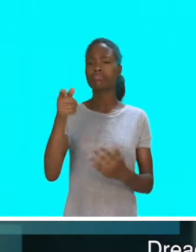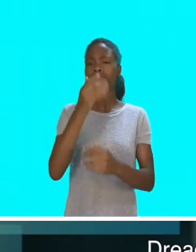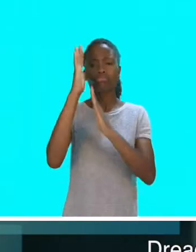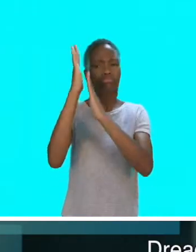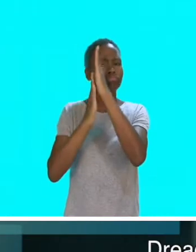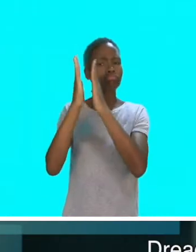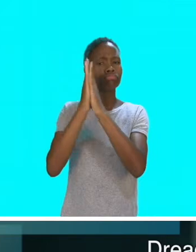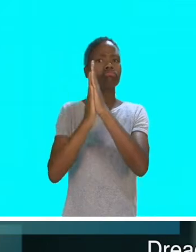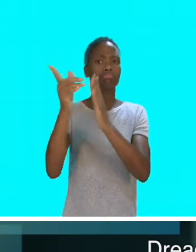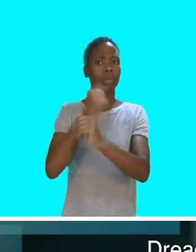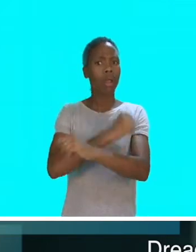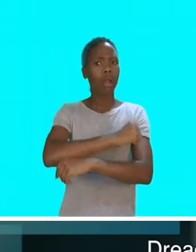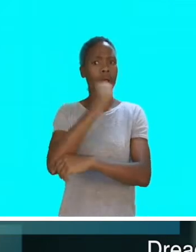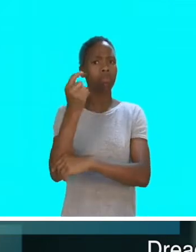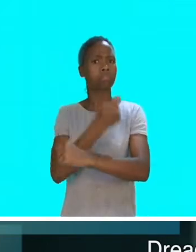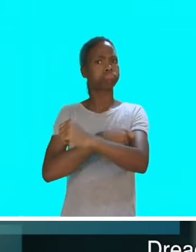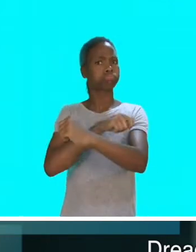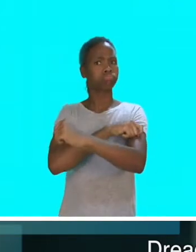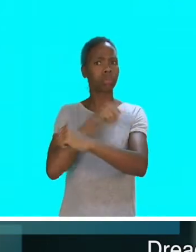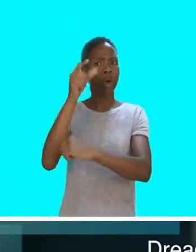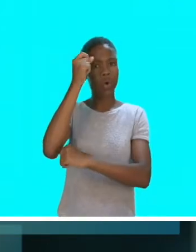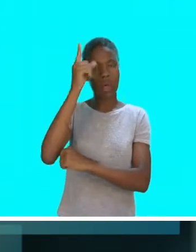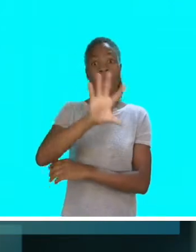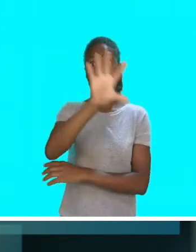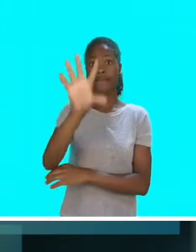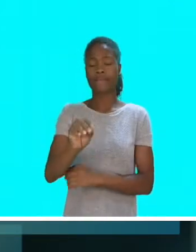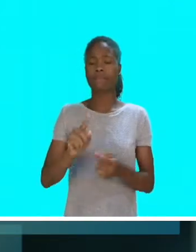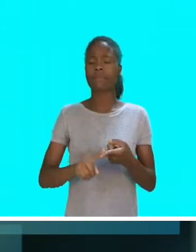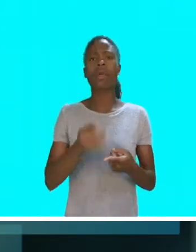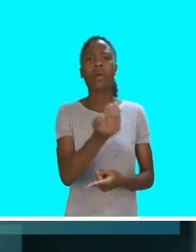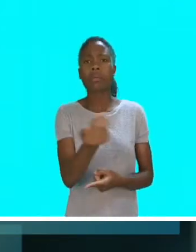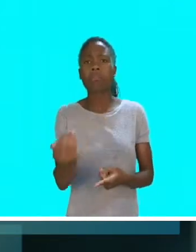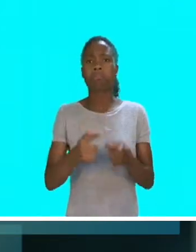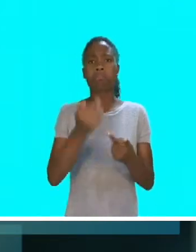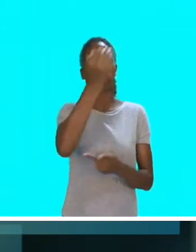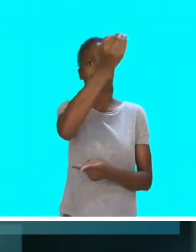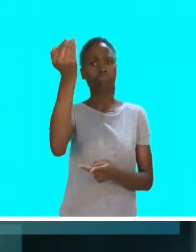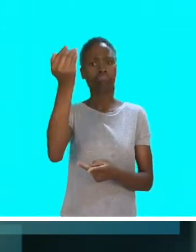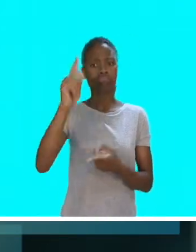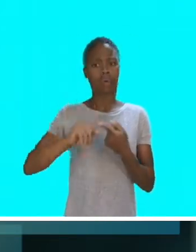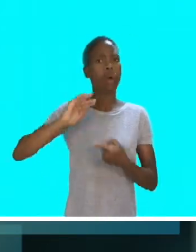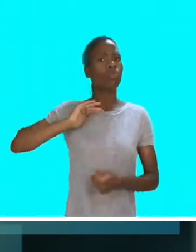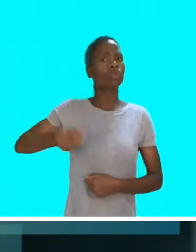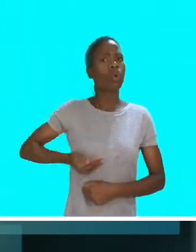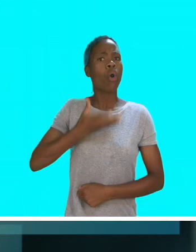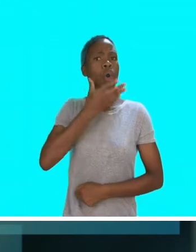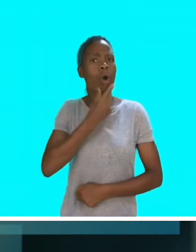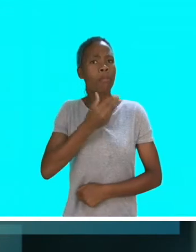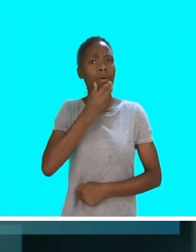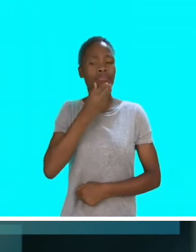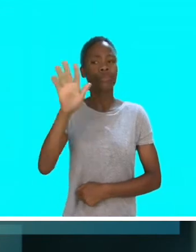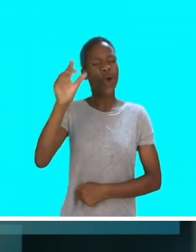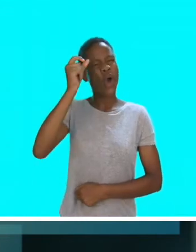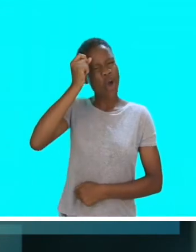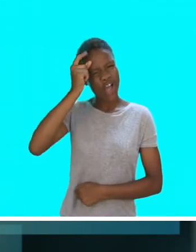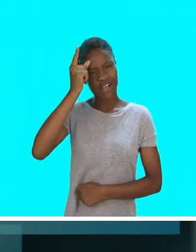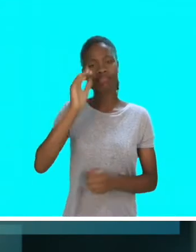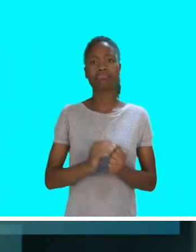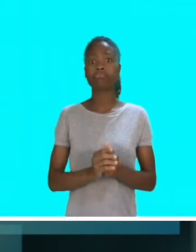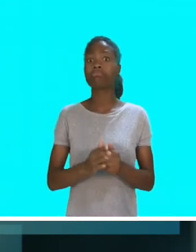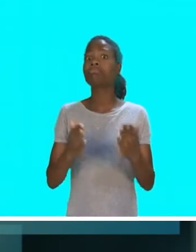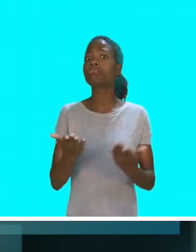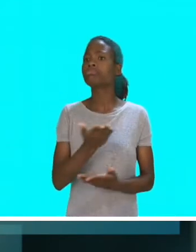Dreadlocks ganham cada vez mais espaço na cultura africana. Hoje, crianças e adultos, independentemente